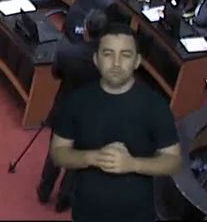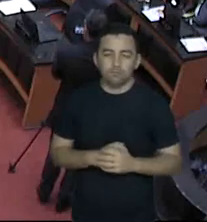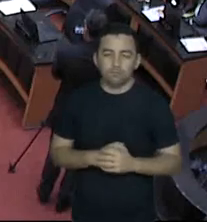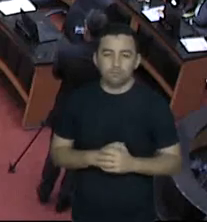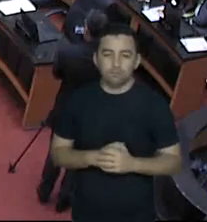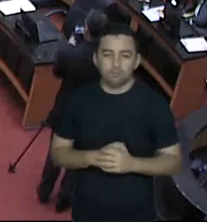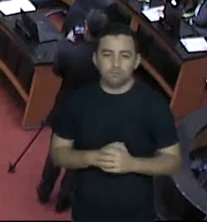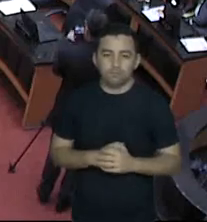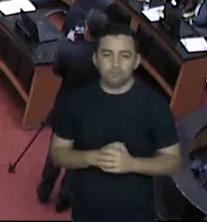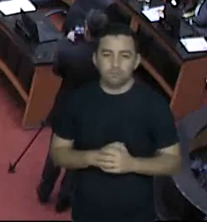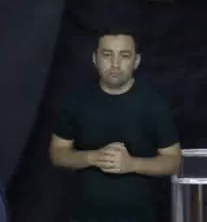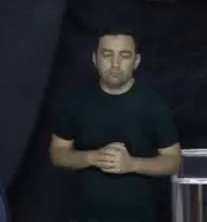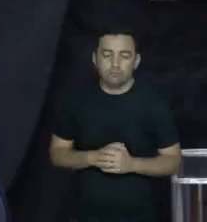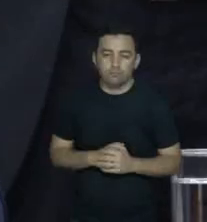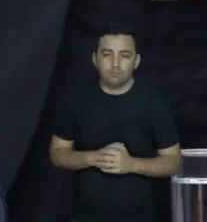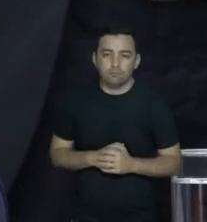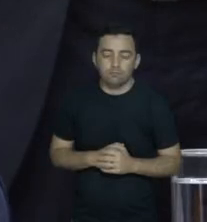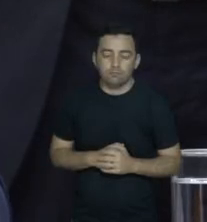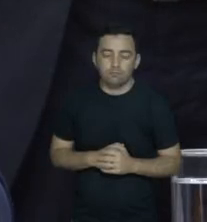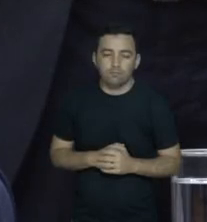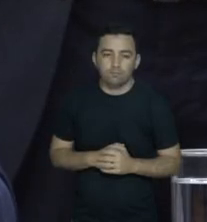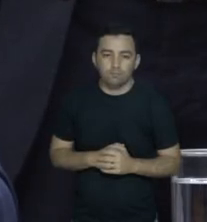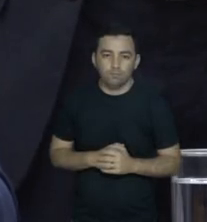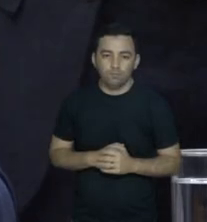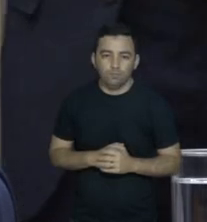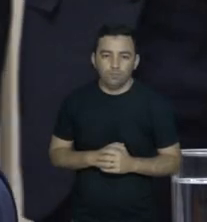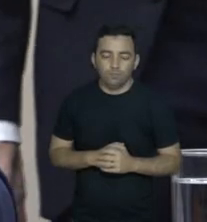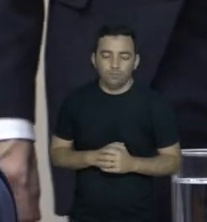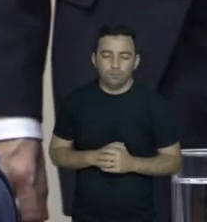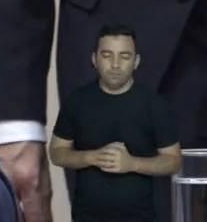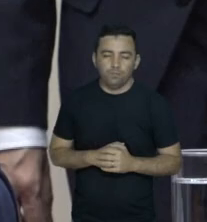Aprovado por unanimidade.